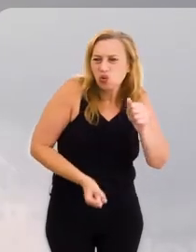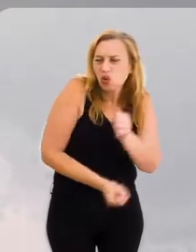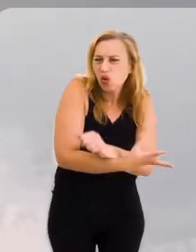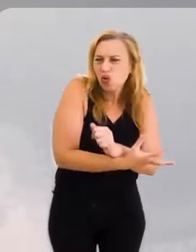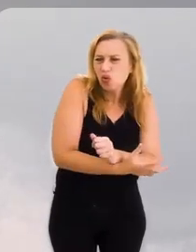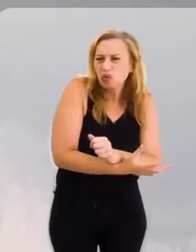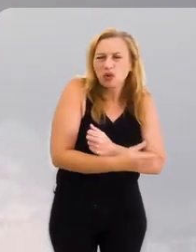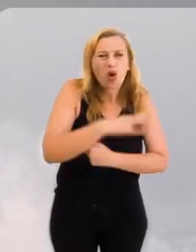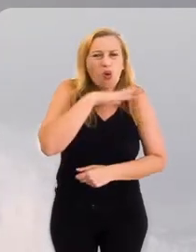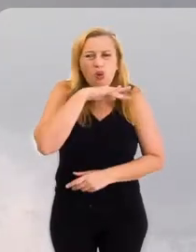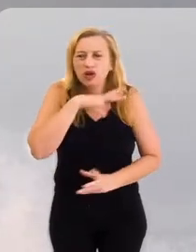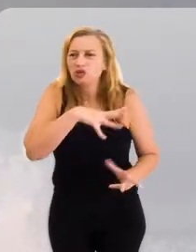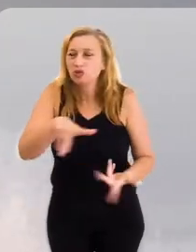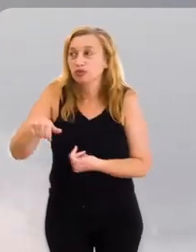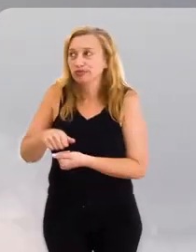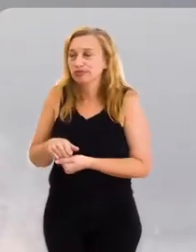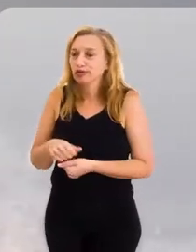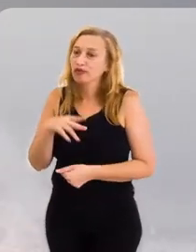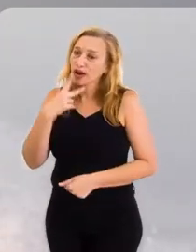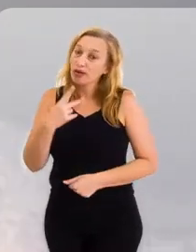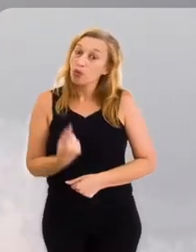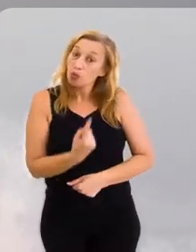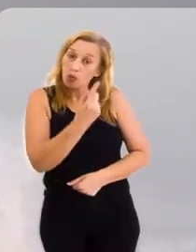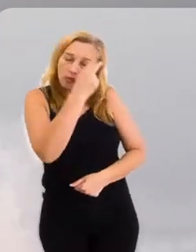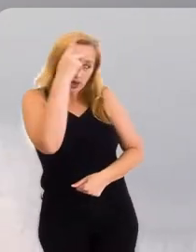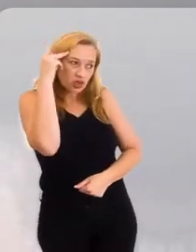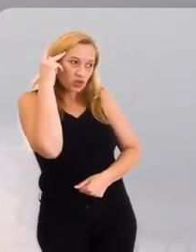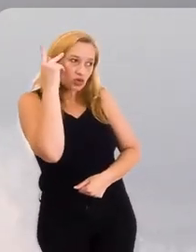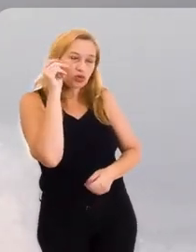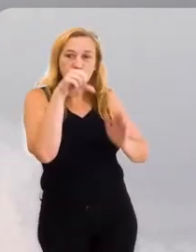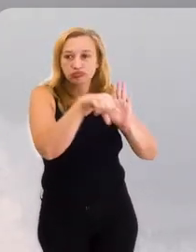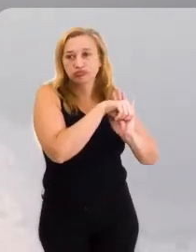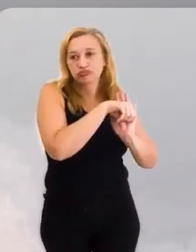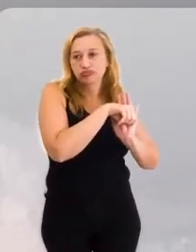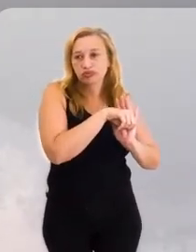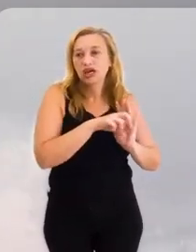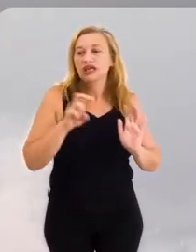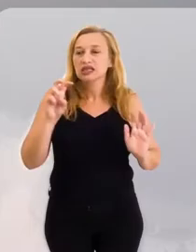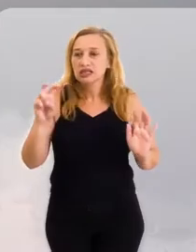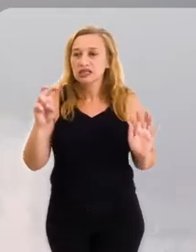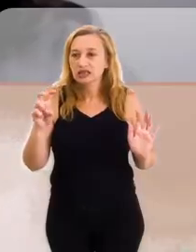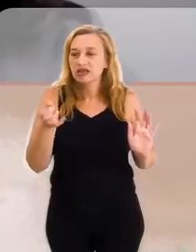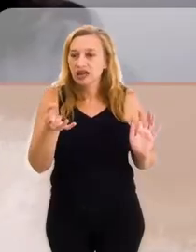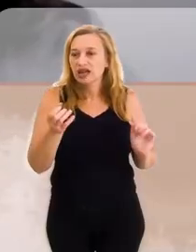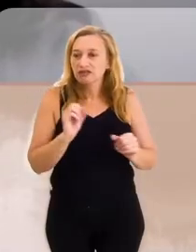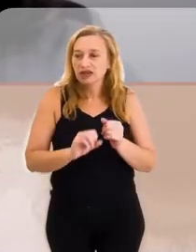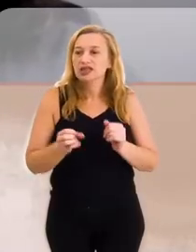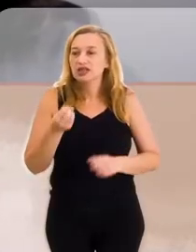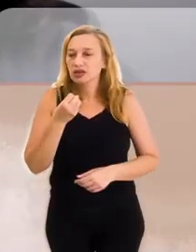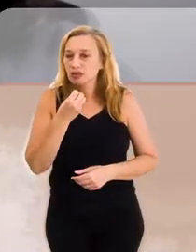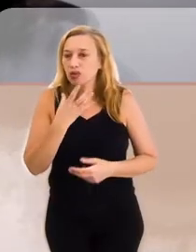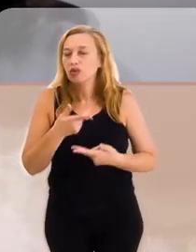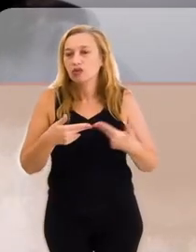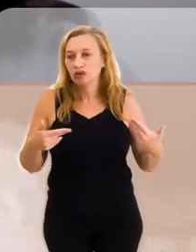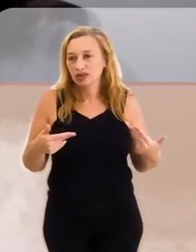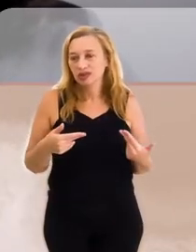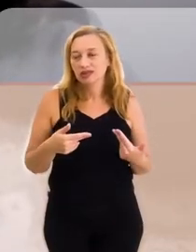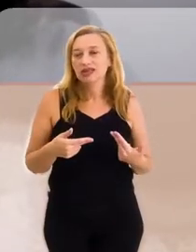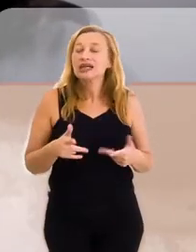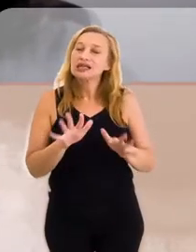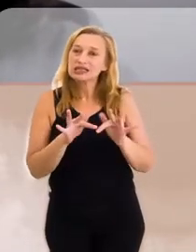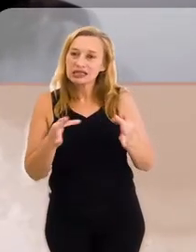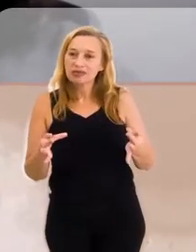pessoas exploradoras eu usaria dizer que para uma pessoa que está cometendo um crime deve haver cinco tentando fazer alguma coisa boa